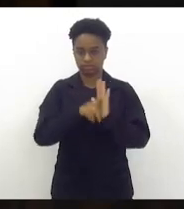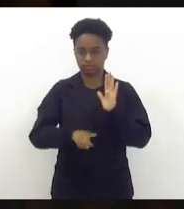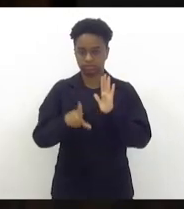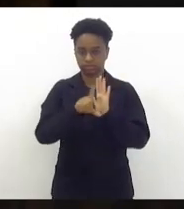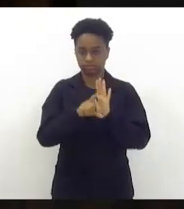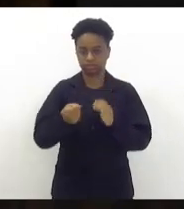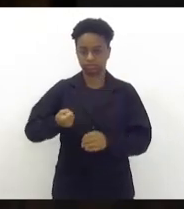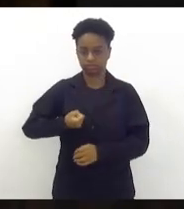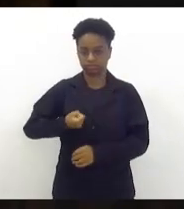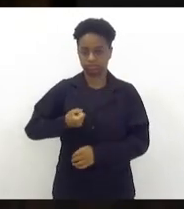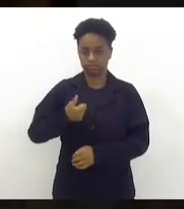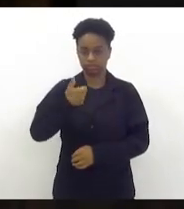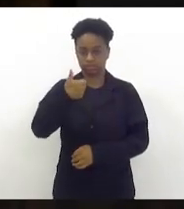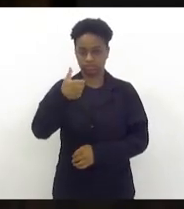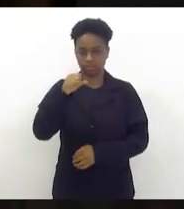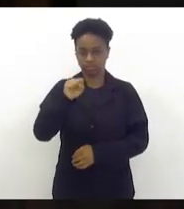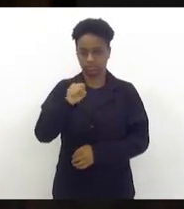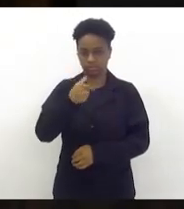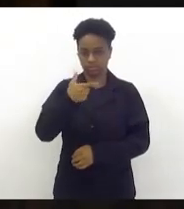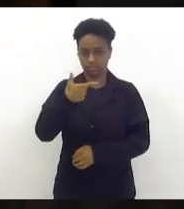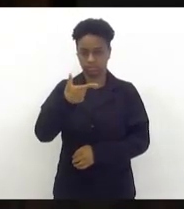de lei número